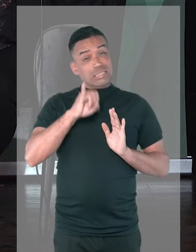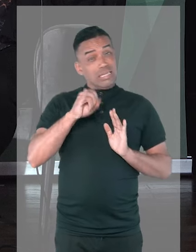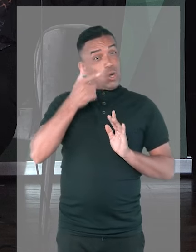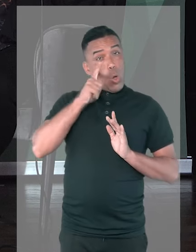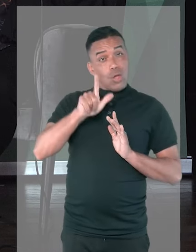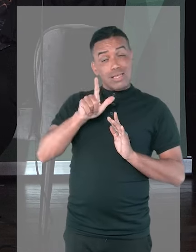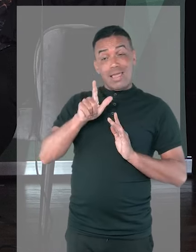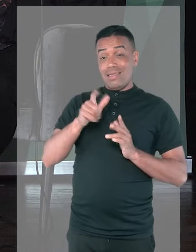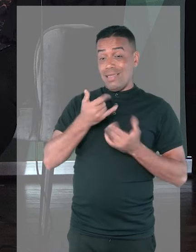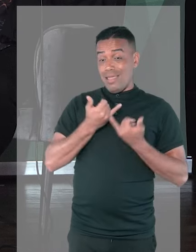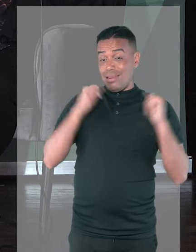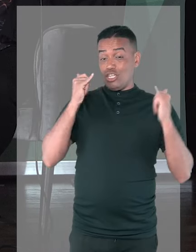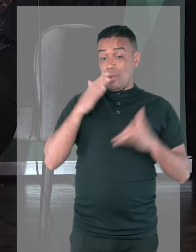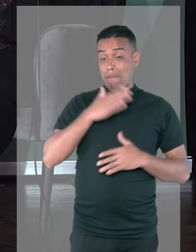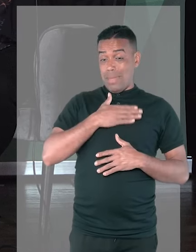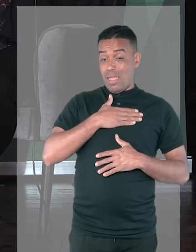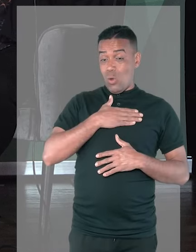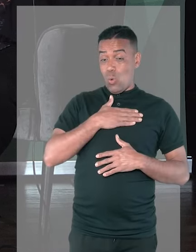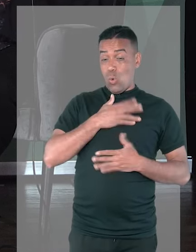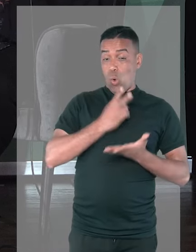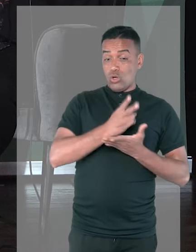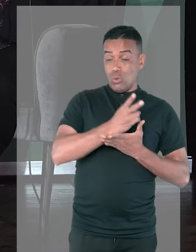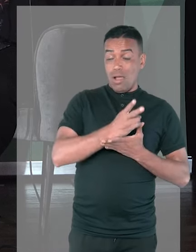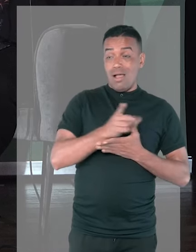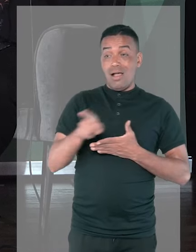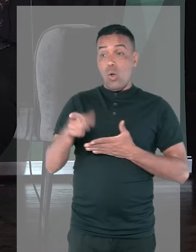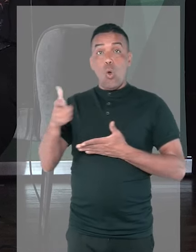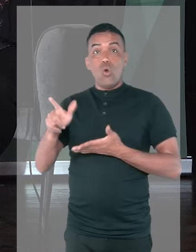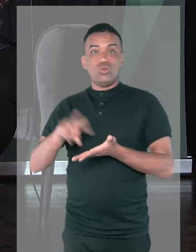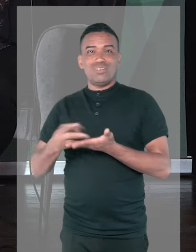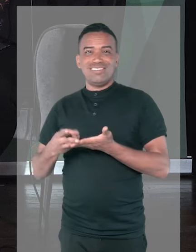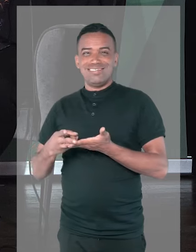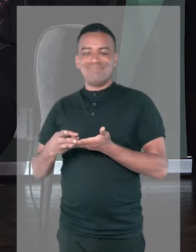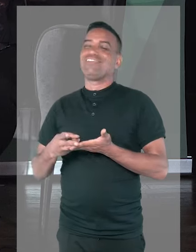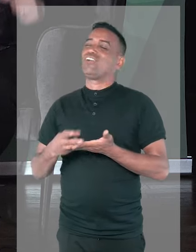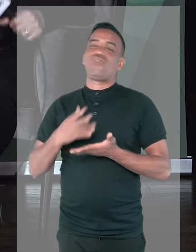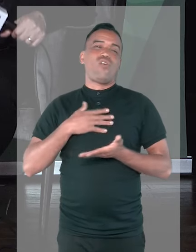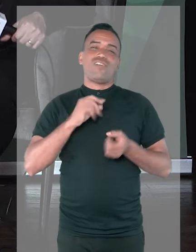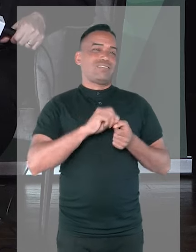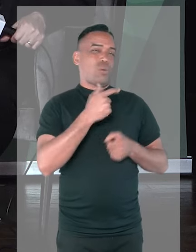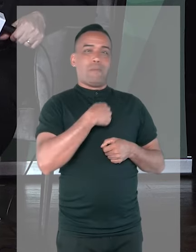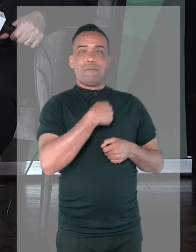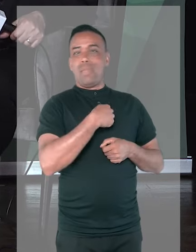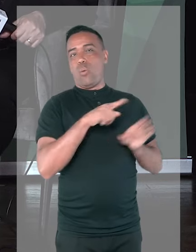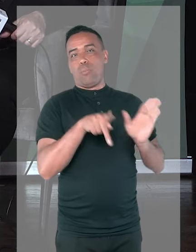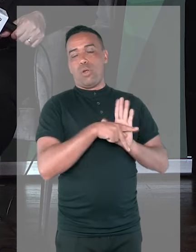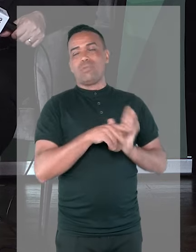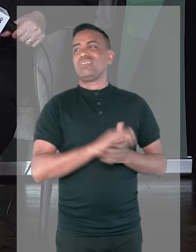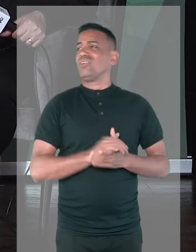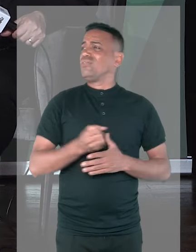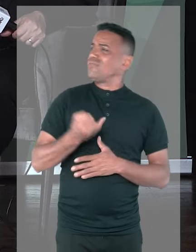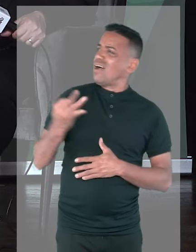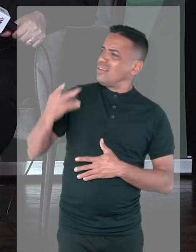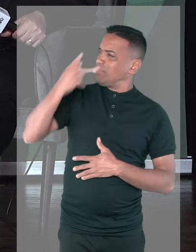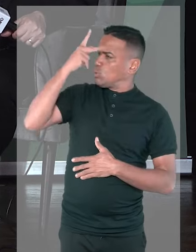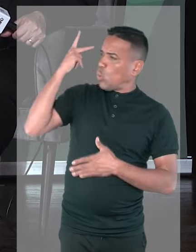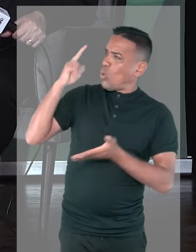o meu, porque escrevi a do outro, eu não vou escrever o meu. Sobre isso é uma curiosidade. Vários autores que